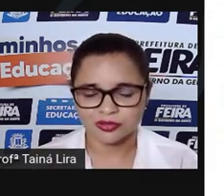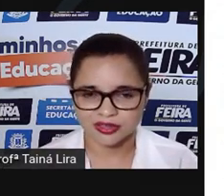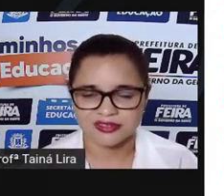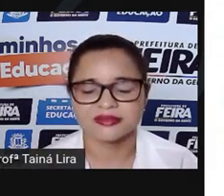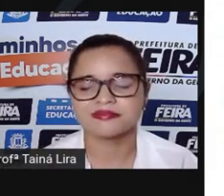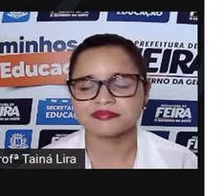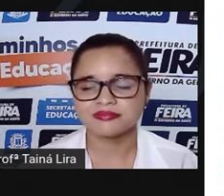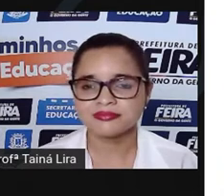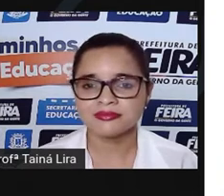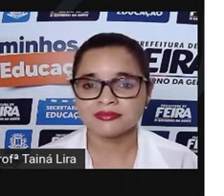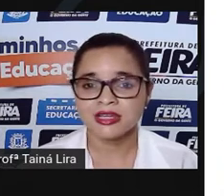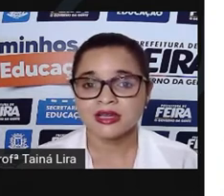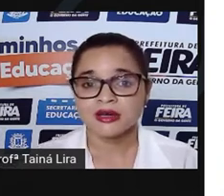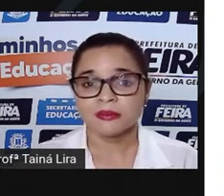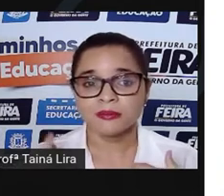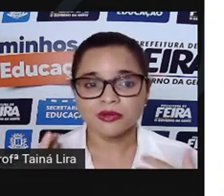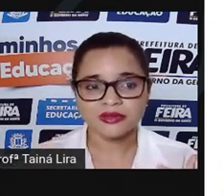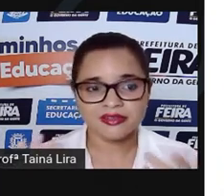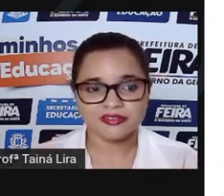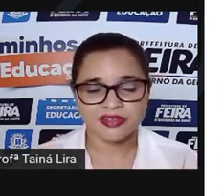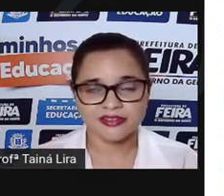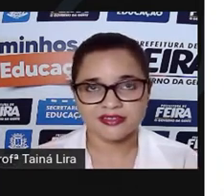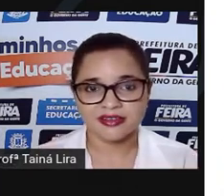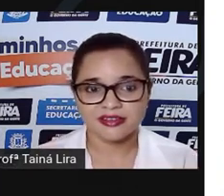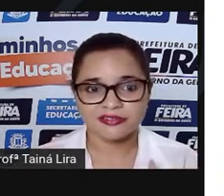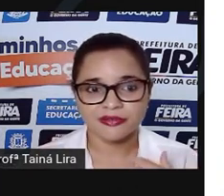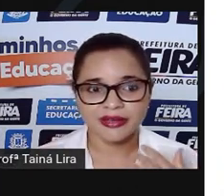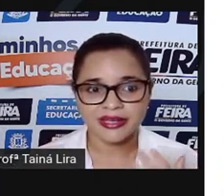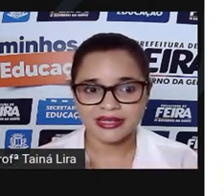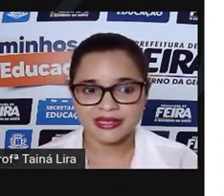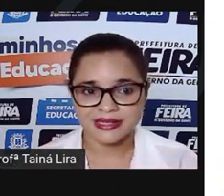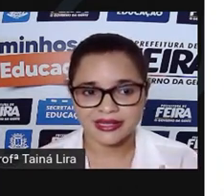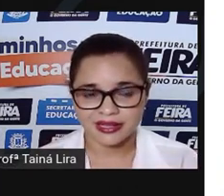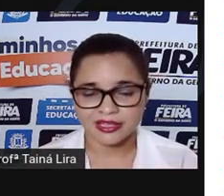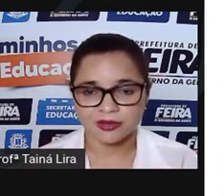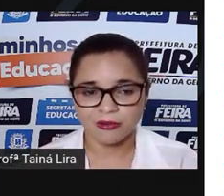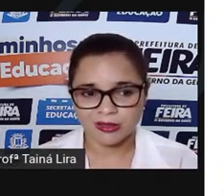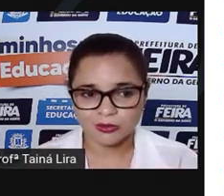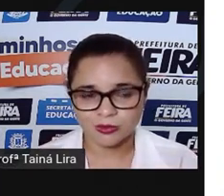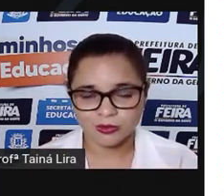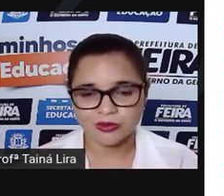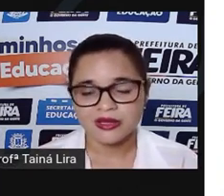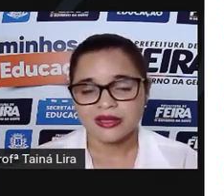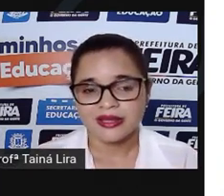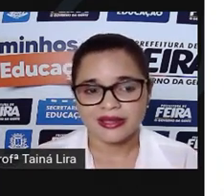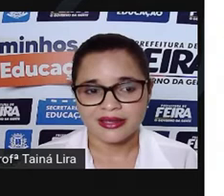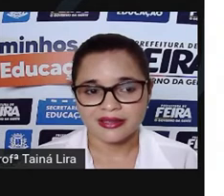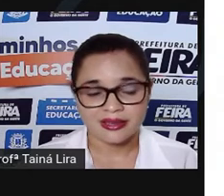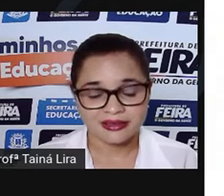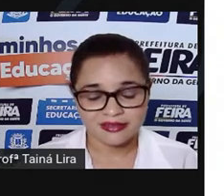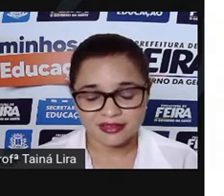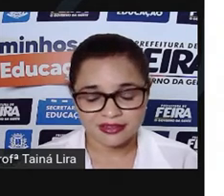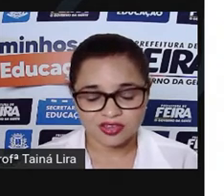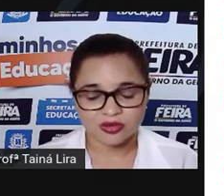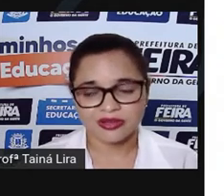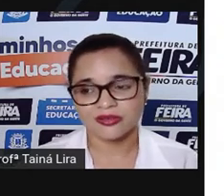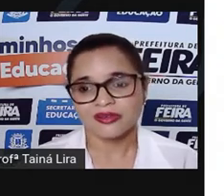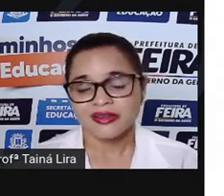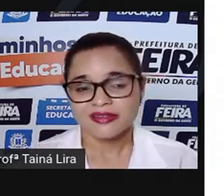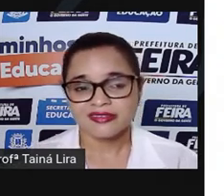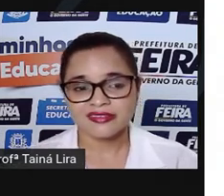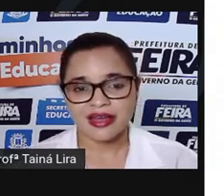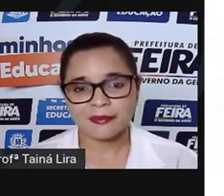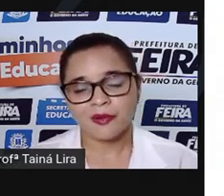de segurança, muitas vezes elas vão requerer aí que o aluno, que a criança que está